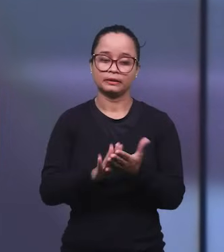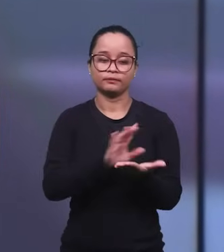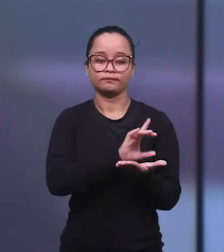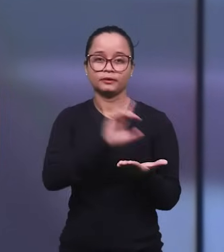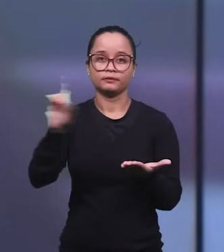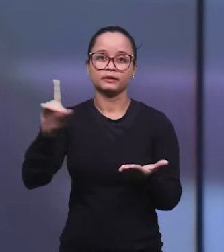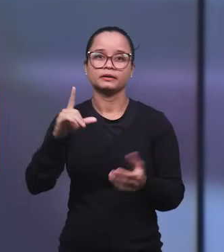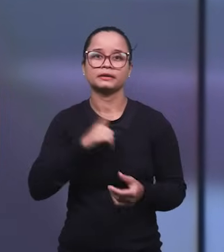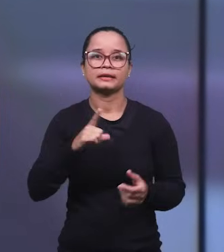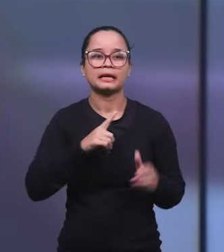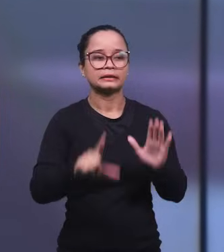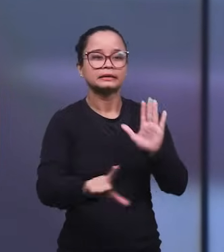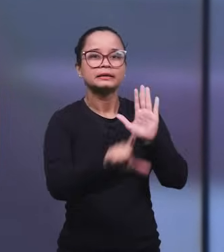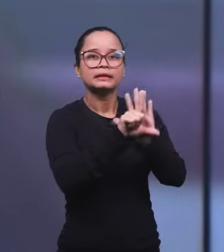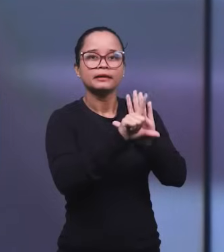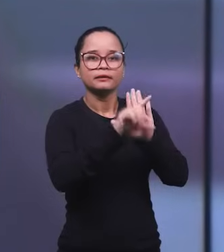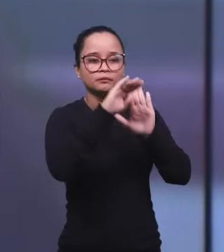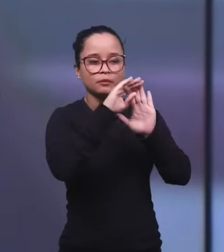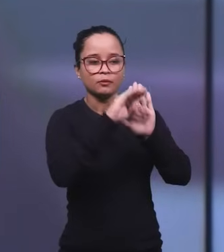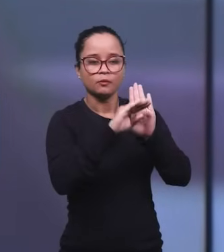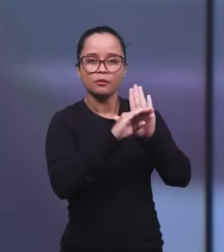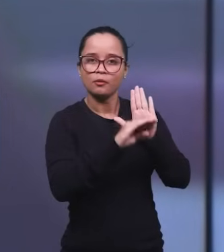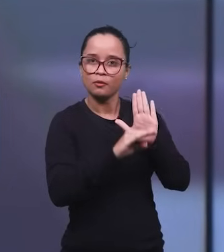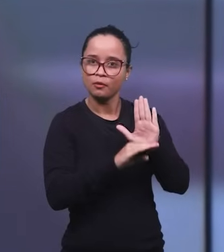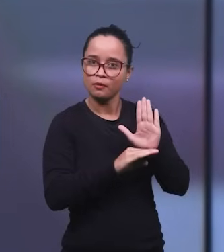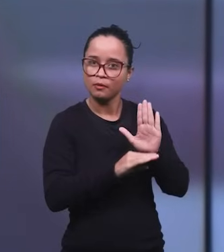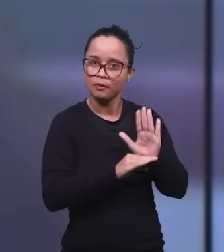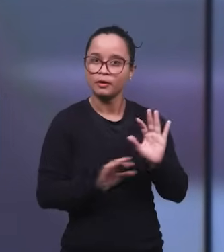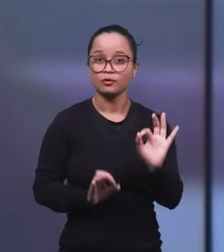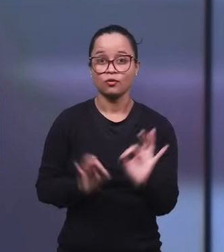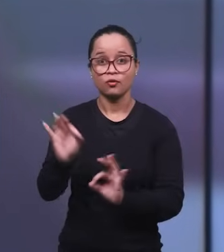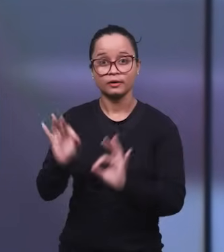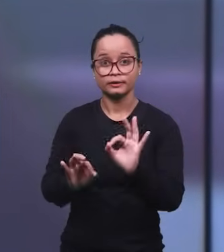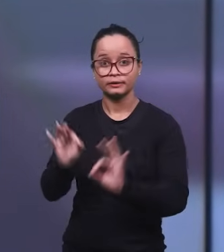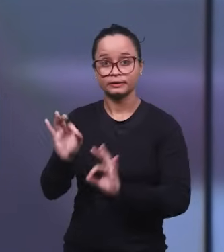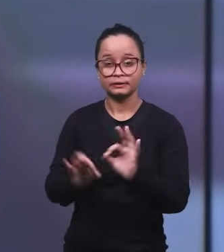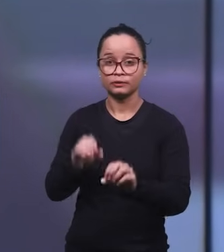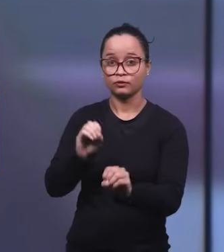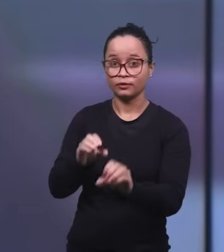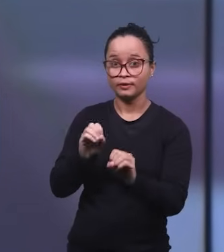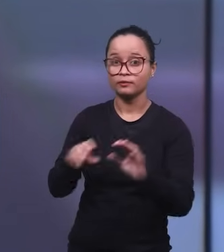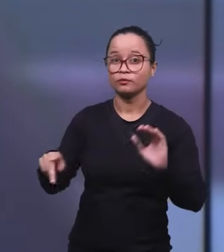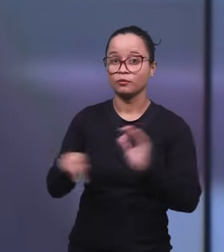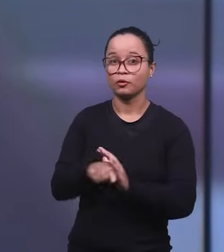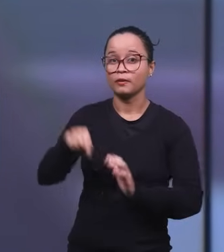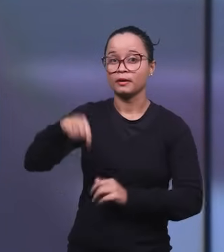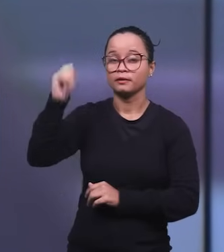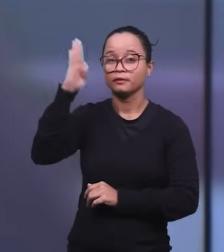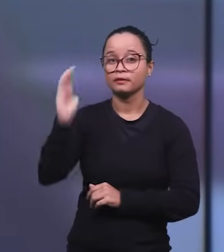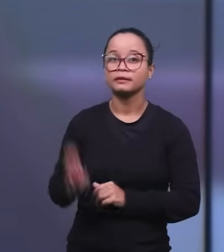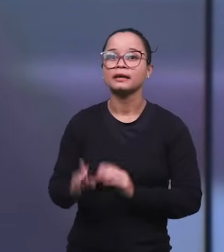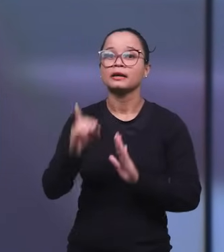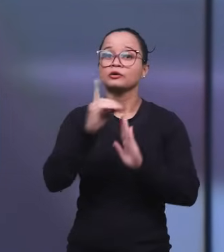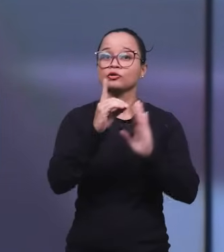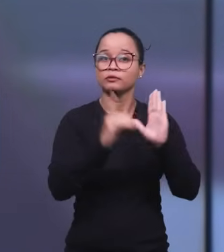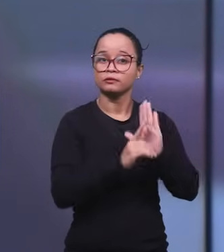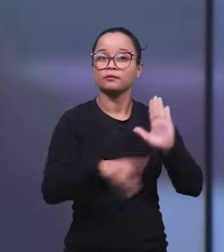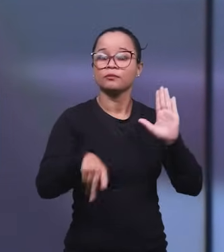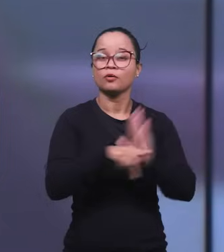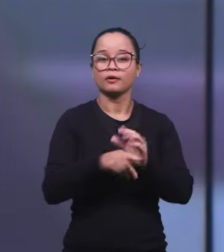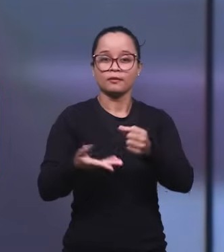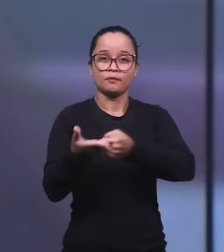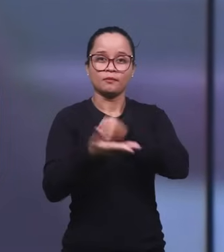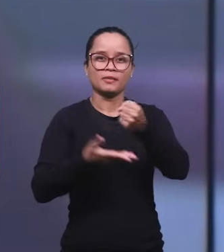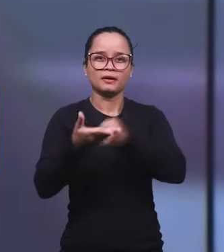Senhor, existem legislações que organizam o ensino brasileiro. A Lei de Diretrizes e Bases da